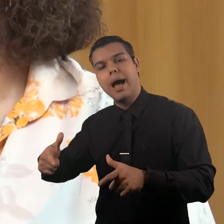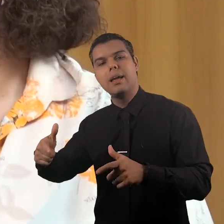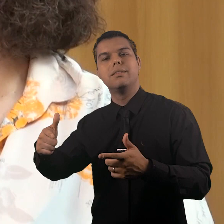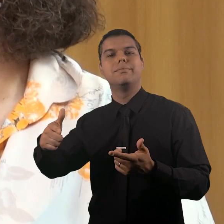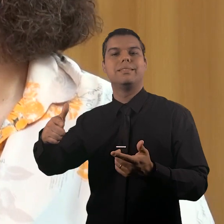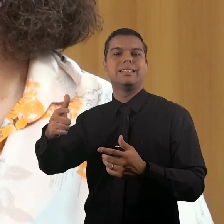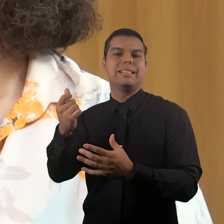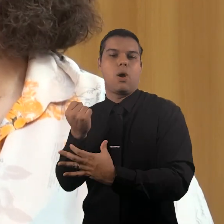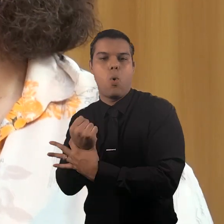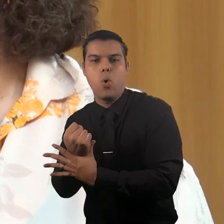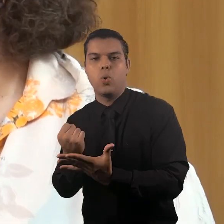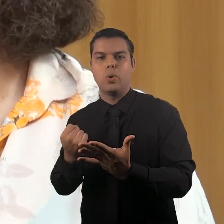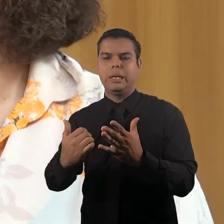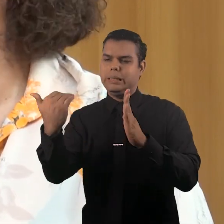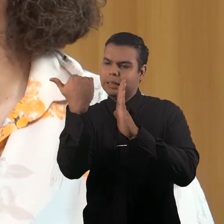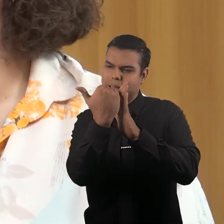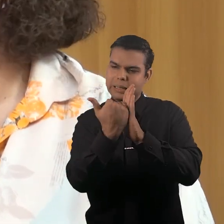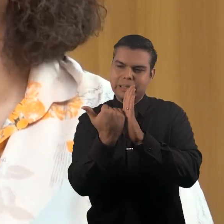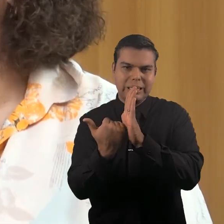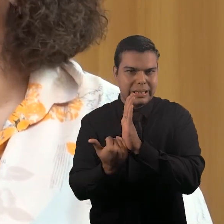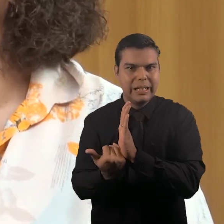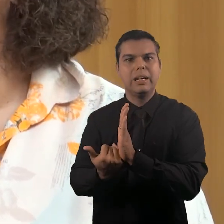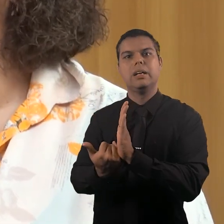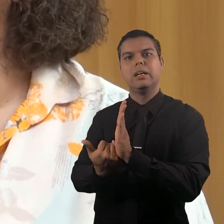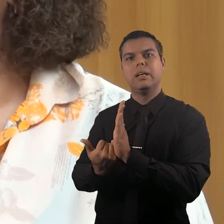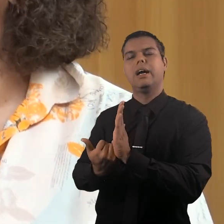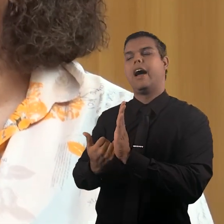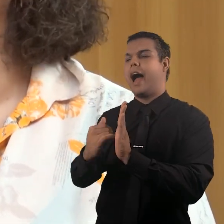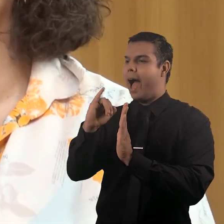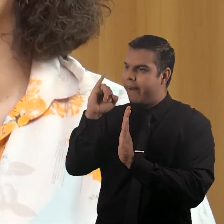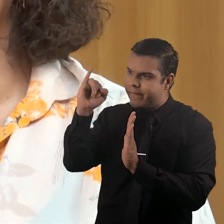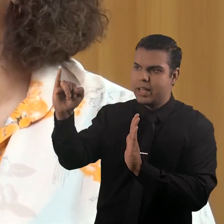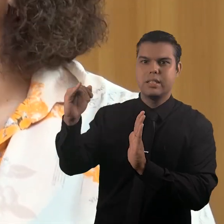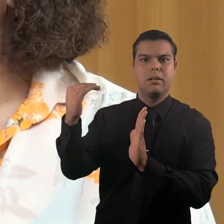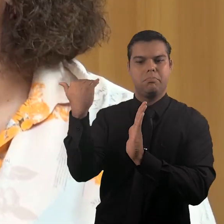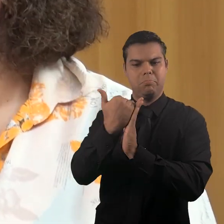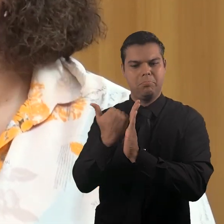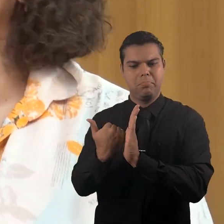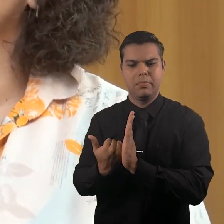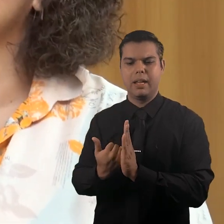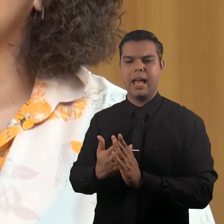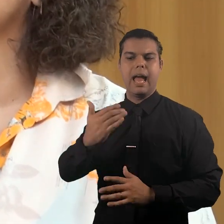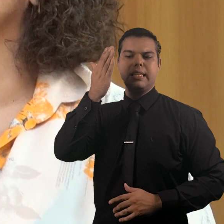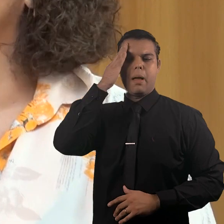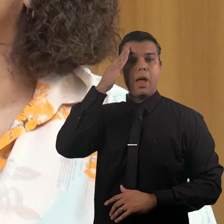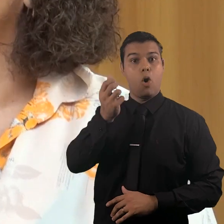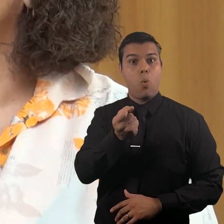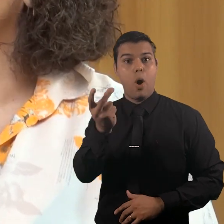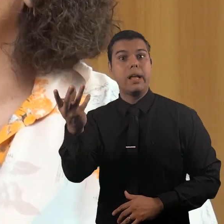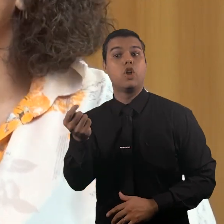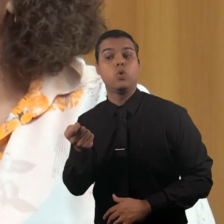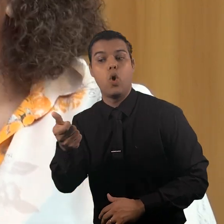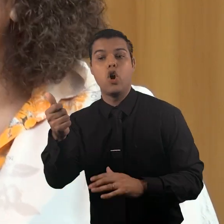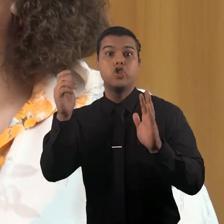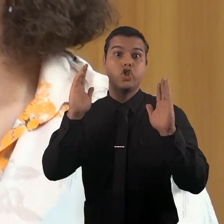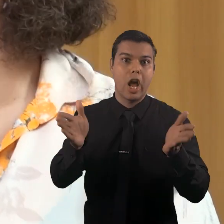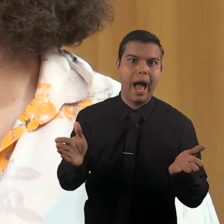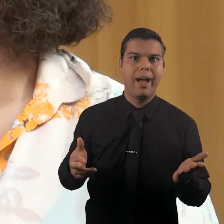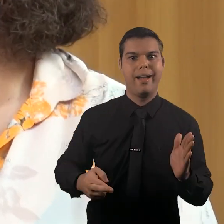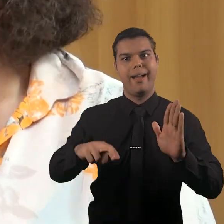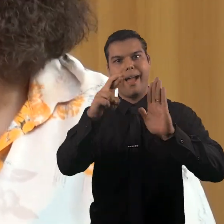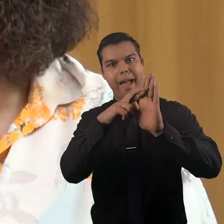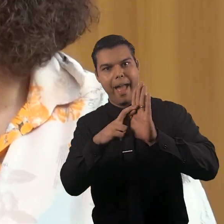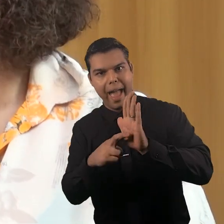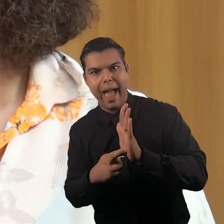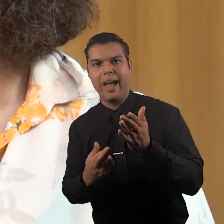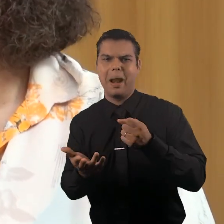que cumprir os critérios, tem que publicizar quantos quilos ela tem ali dentro, tem que dizer quantas perucas ela já doou, tem que cumprir aquelas